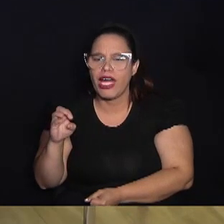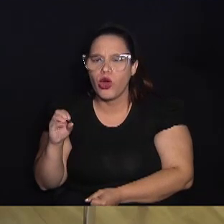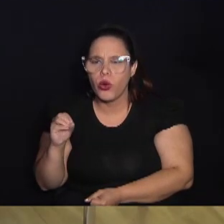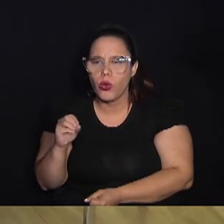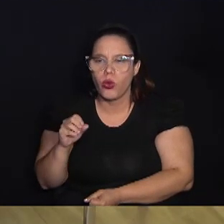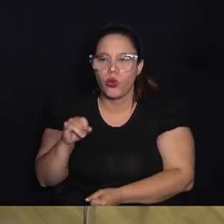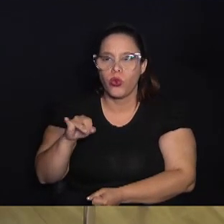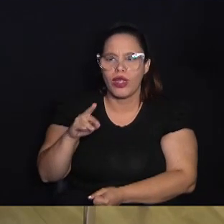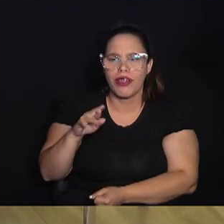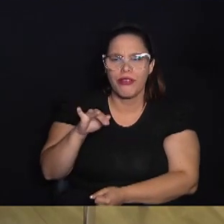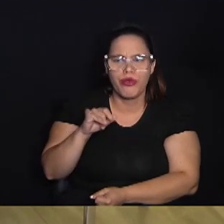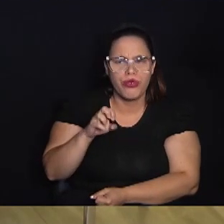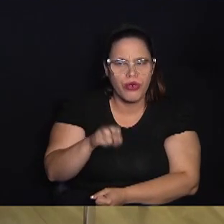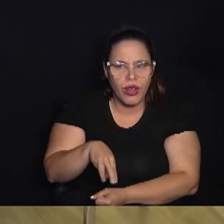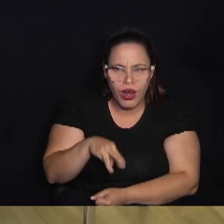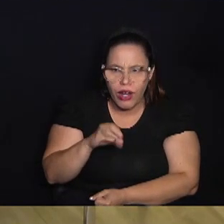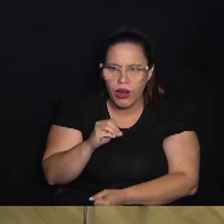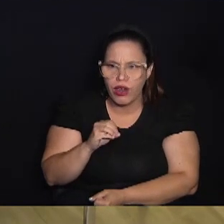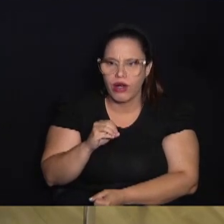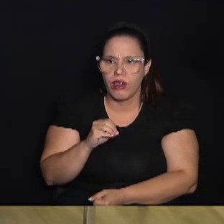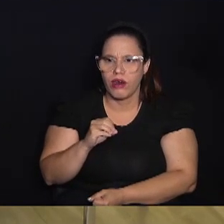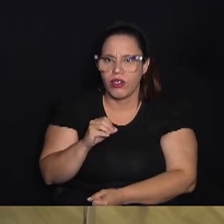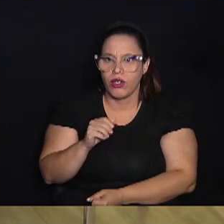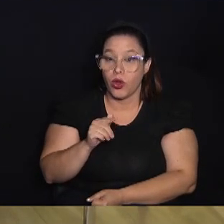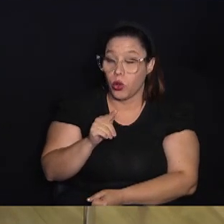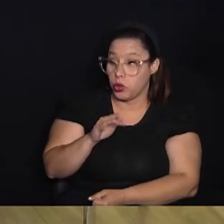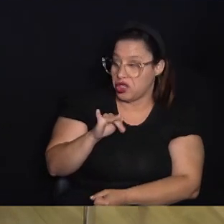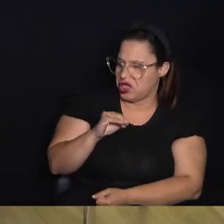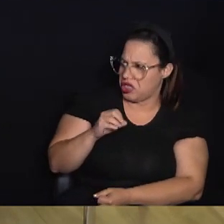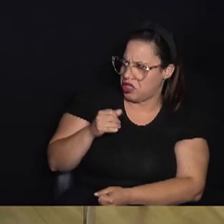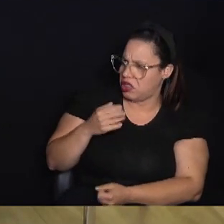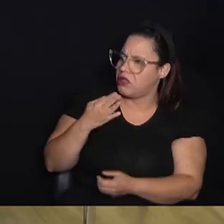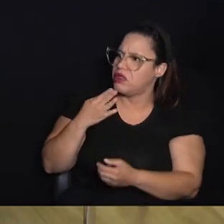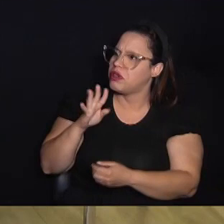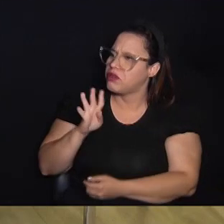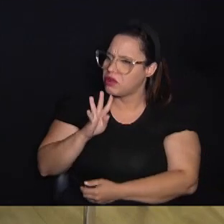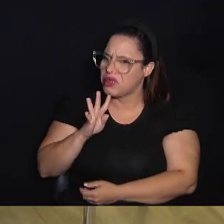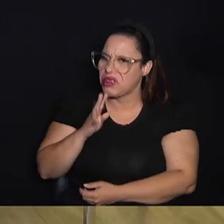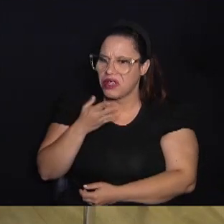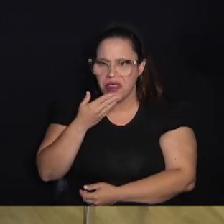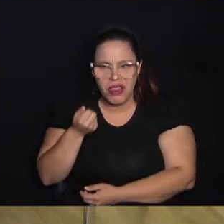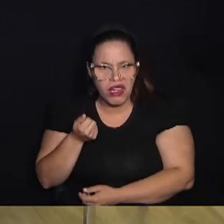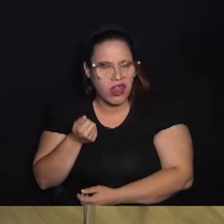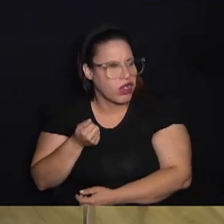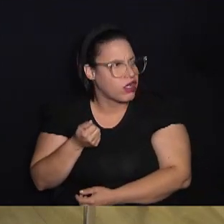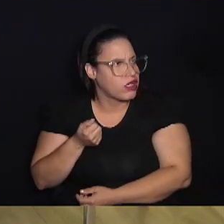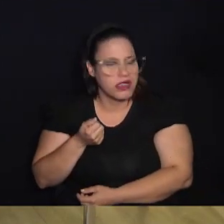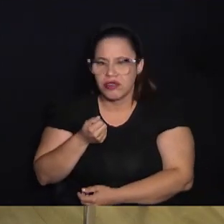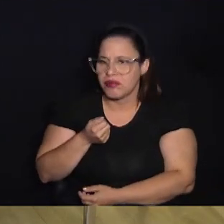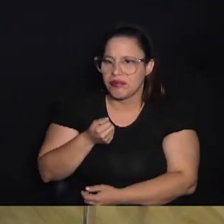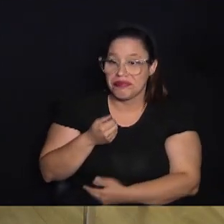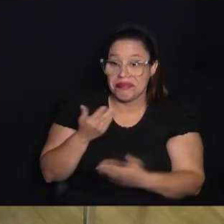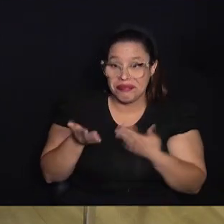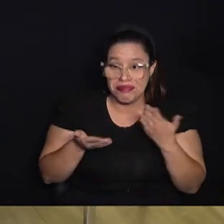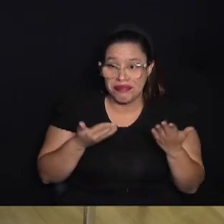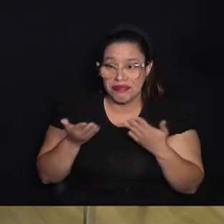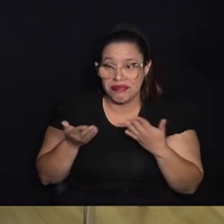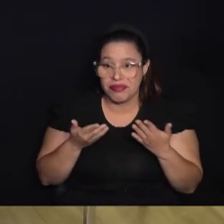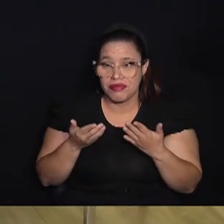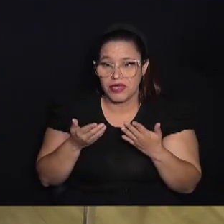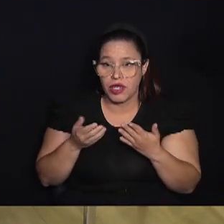do inferno eu quer Diegão falou que Diego eu conhece melhor dois manjam PR caramba eu sei da parte